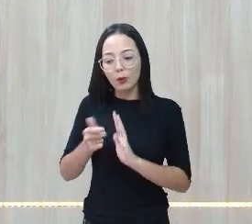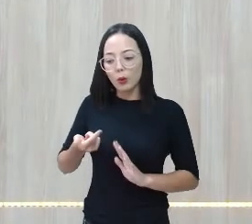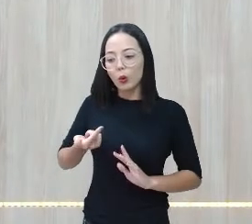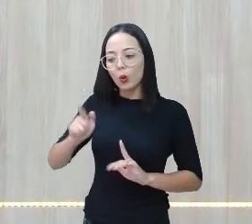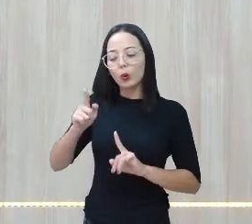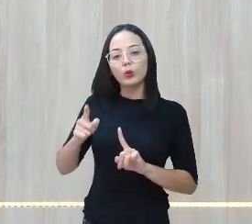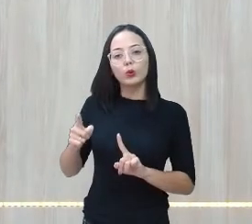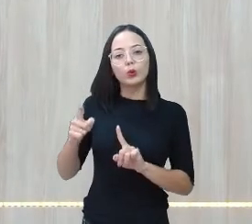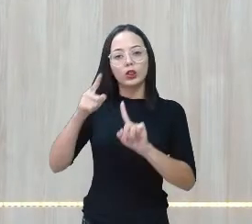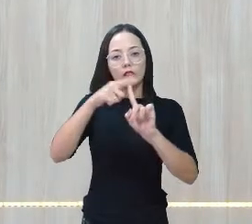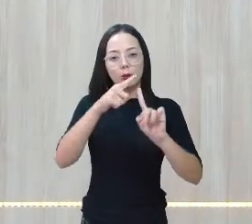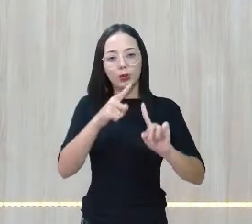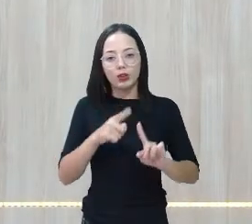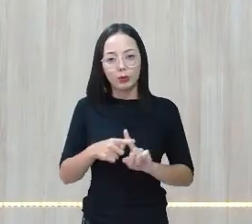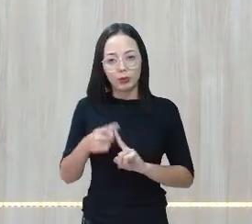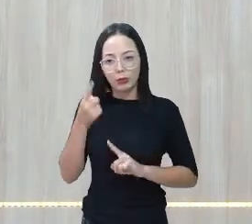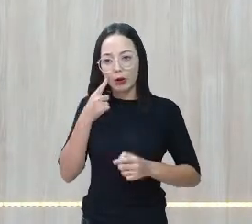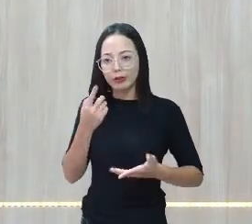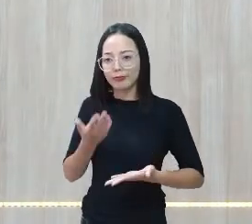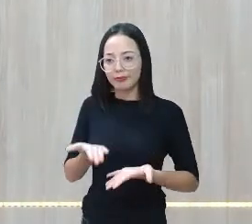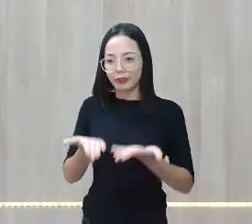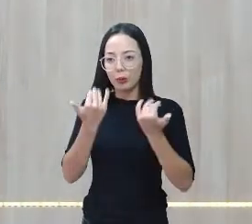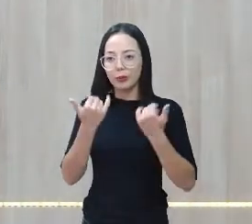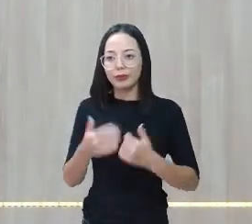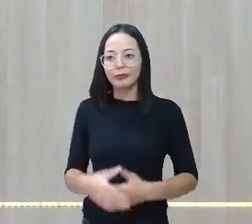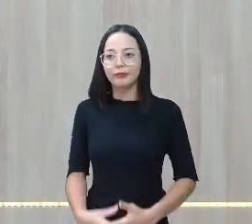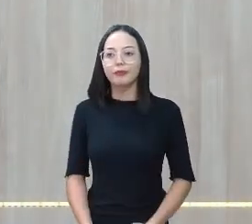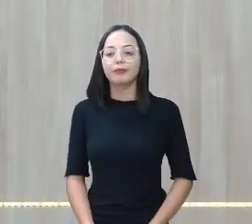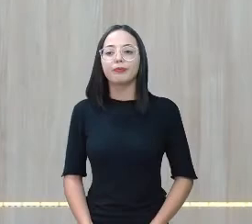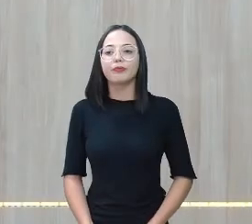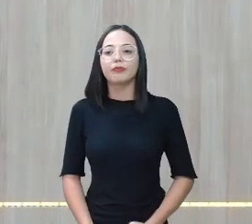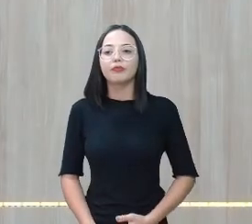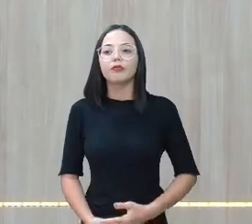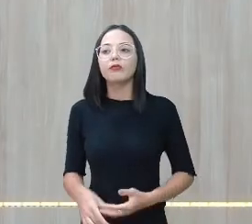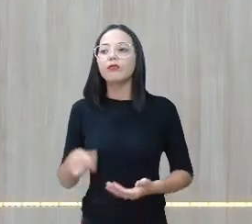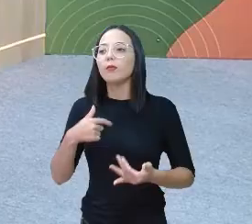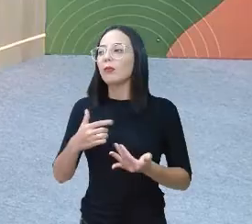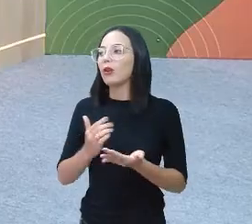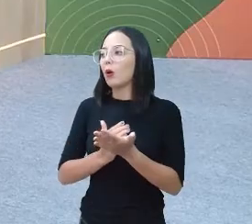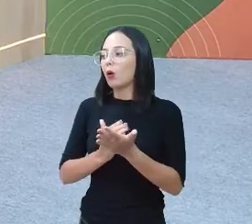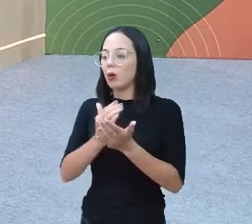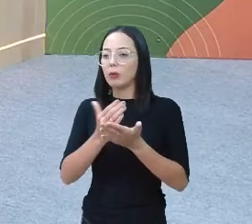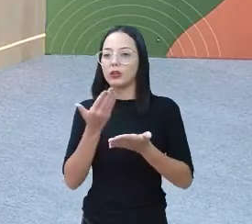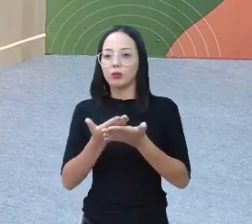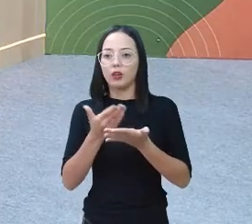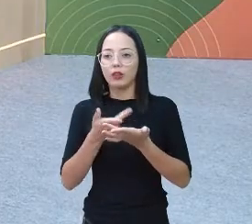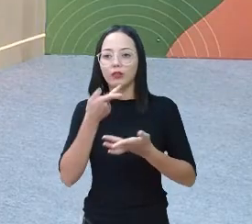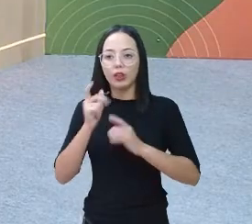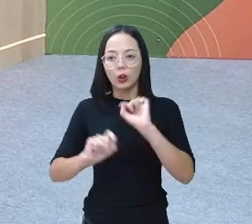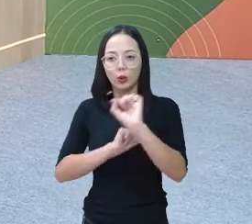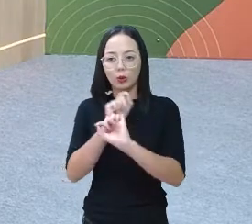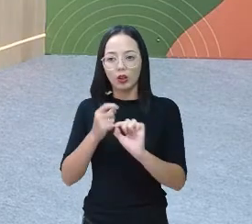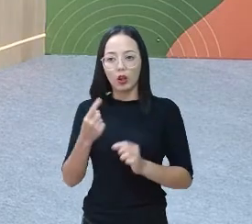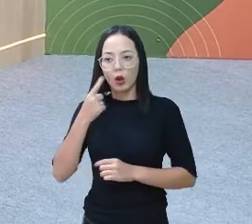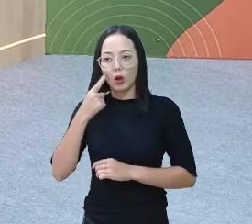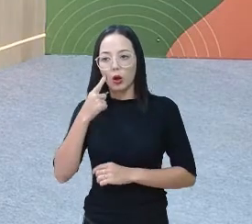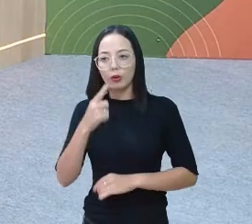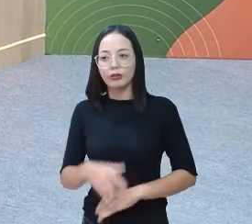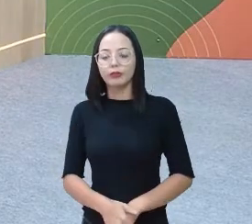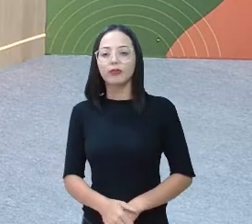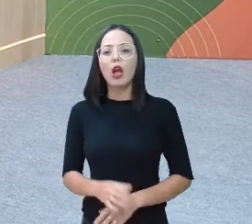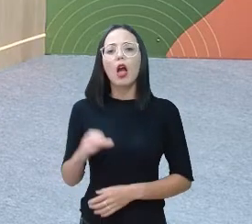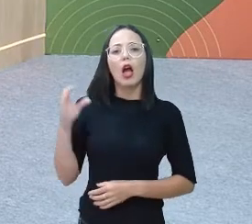tipo de figuras de linguagem. Vamos lá? Eu começo a aula falando um trava-língua para vocês. Vamos lá.